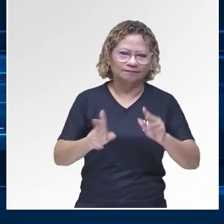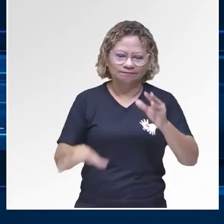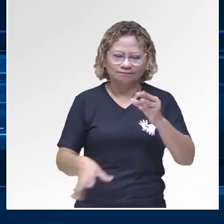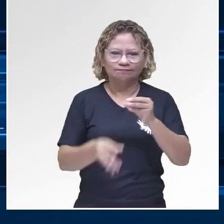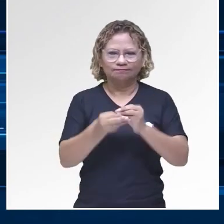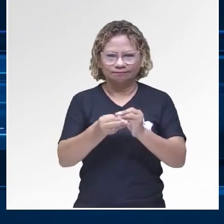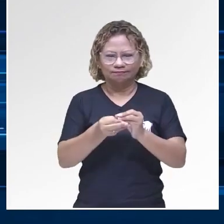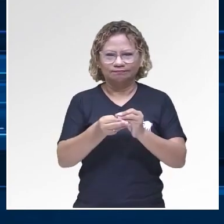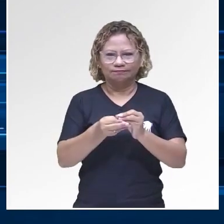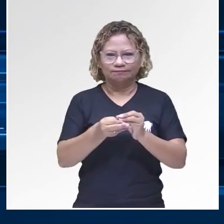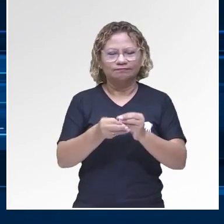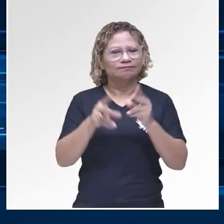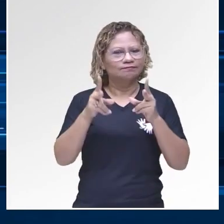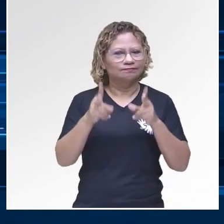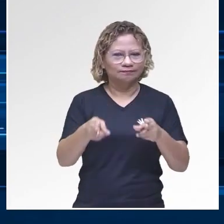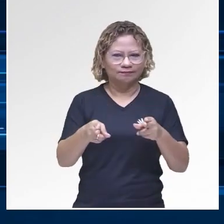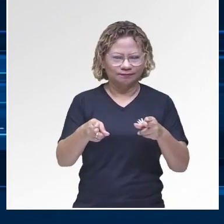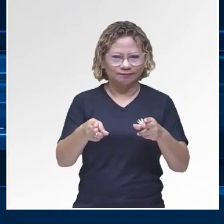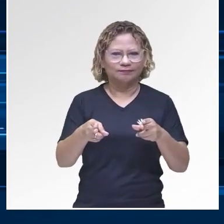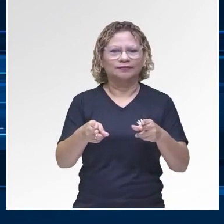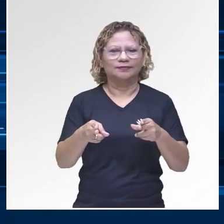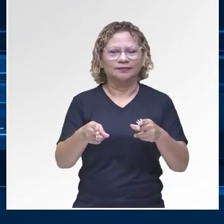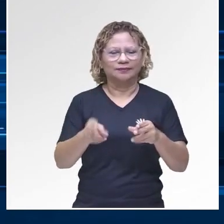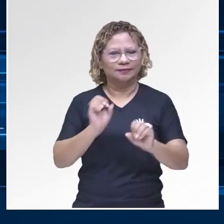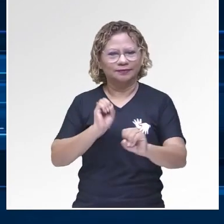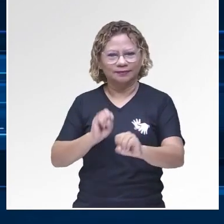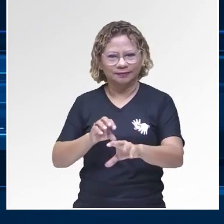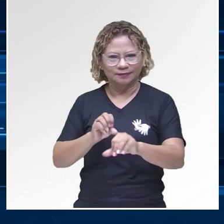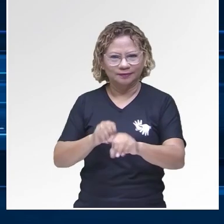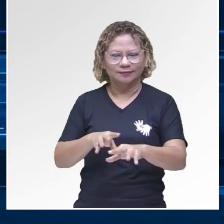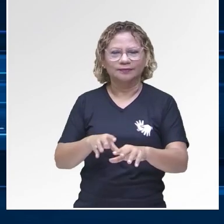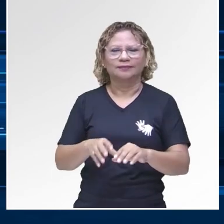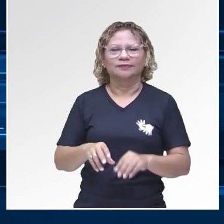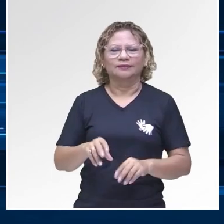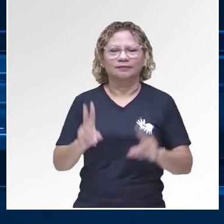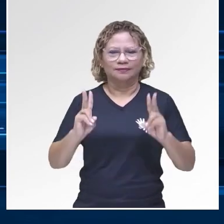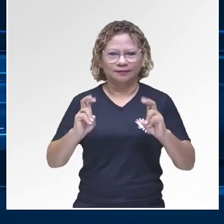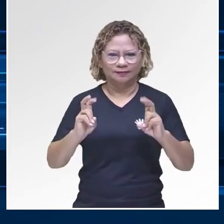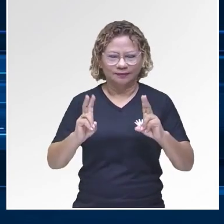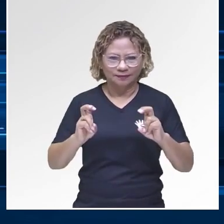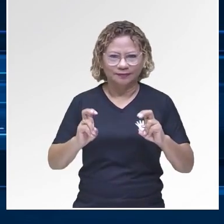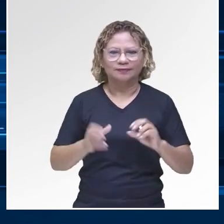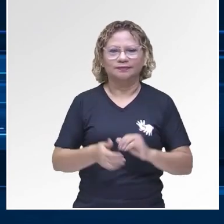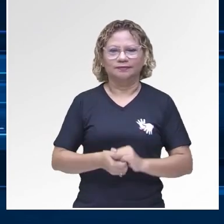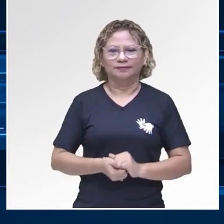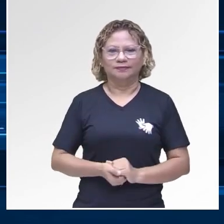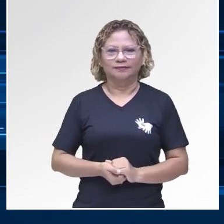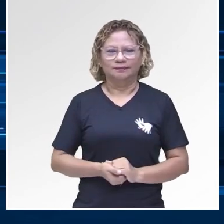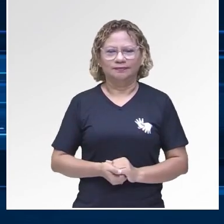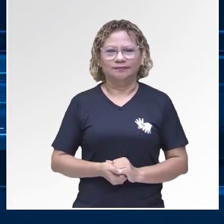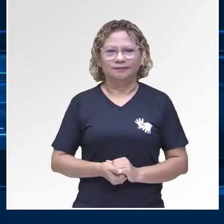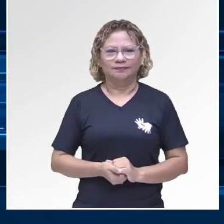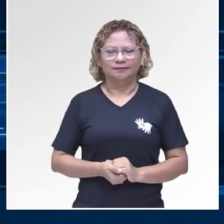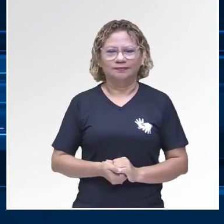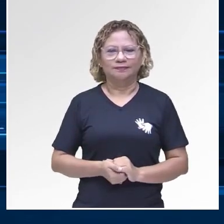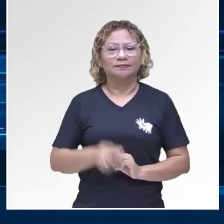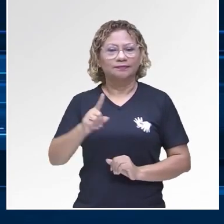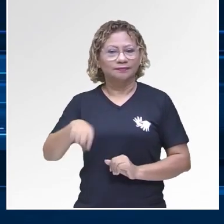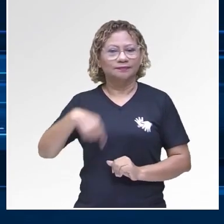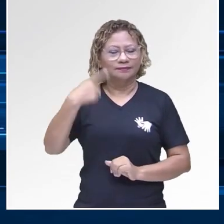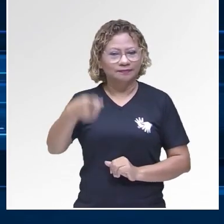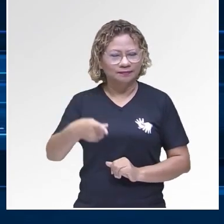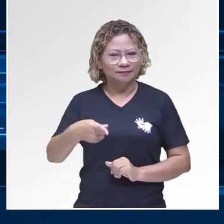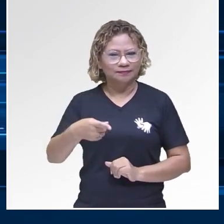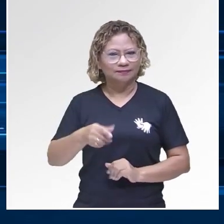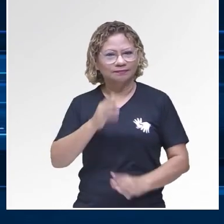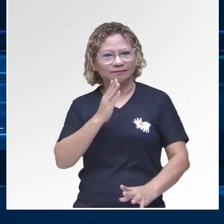progressão aritmética. E, no final, né, nós voltamos a nos encontrar no nosso resumo do